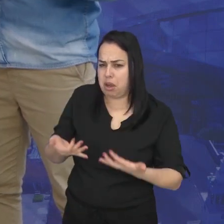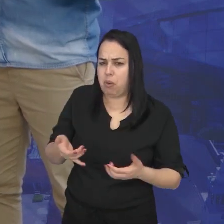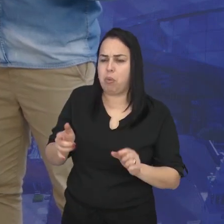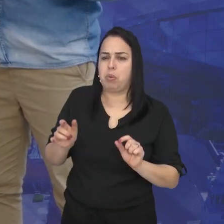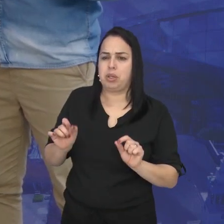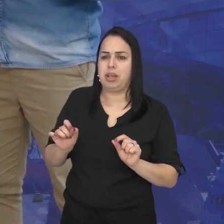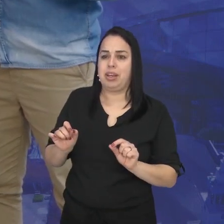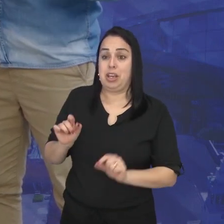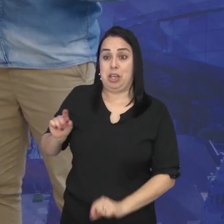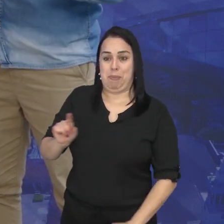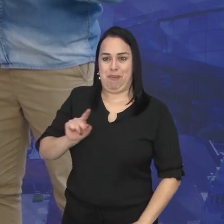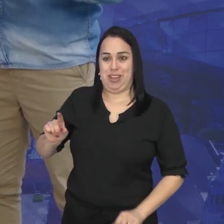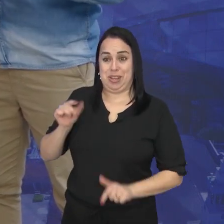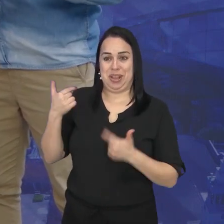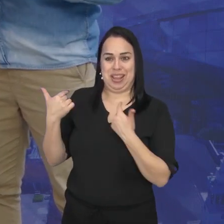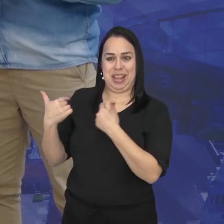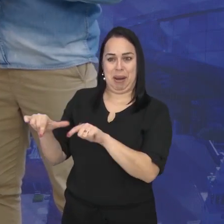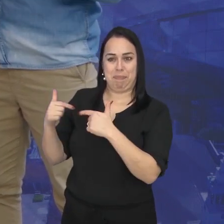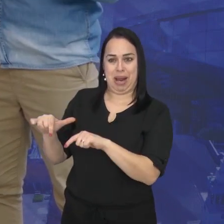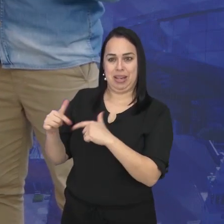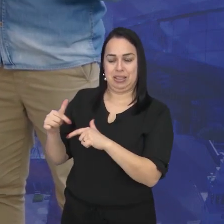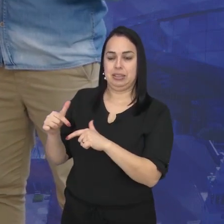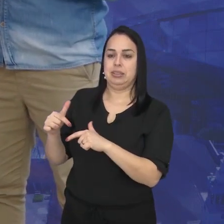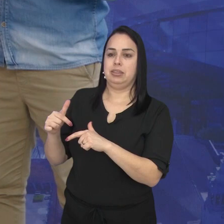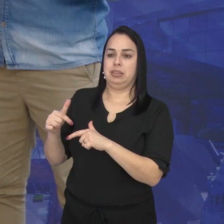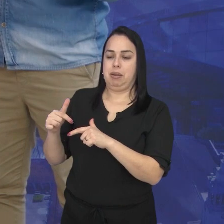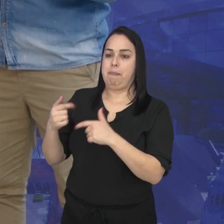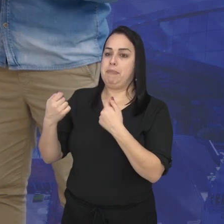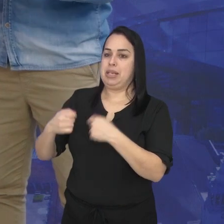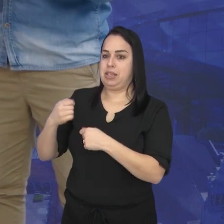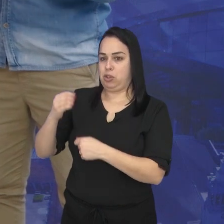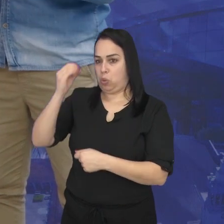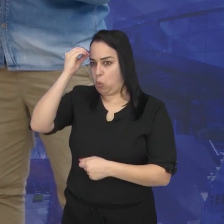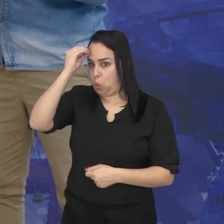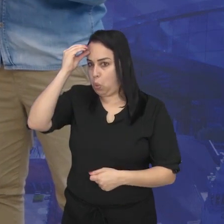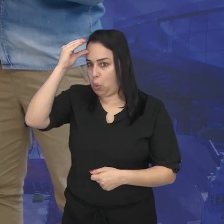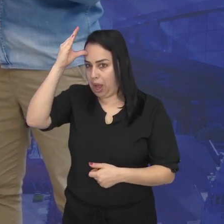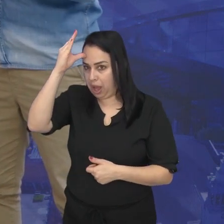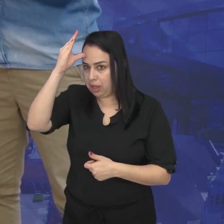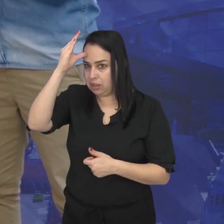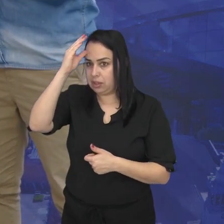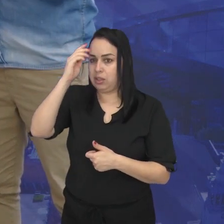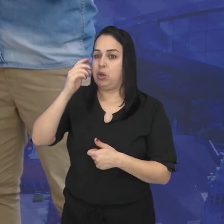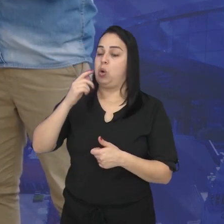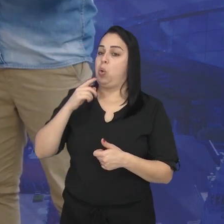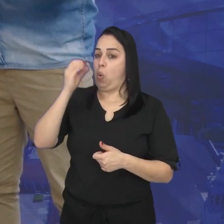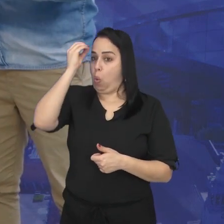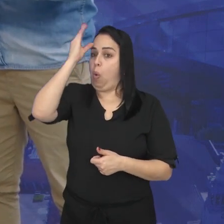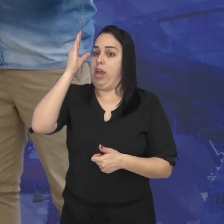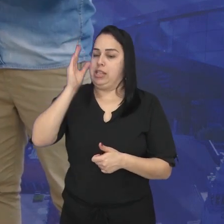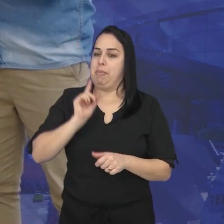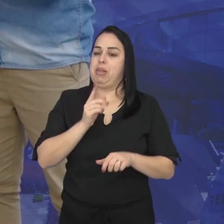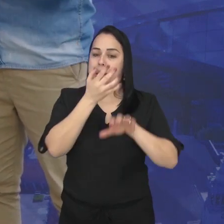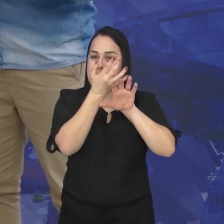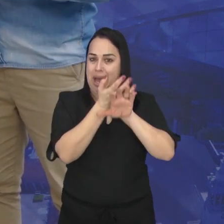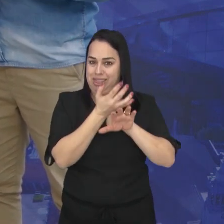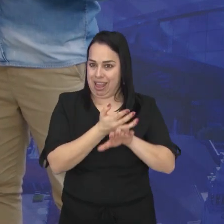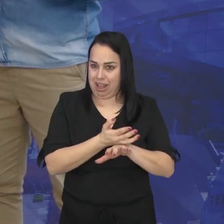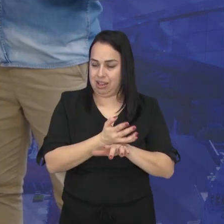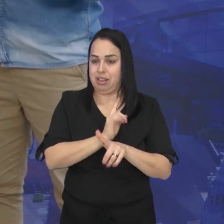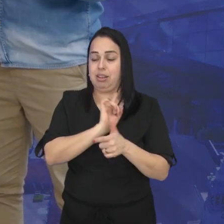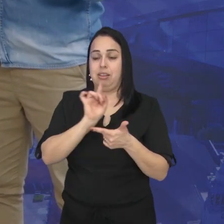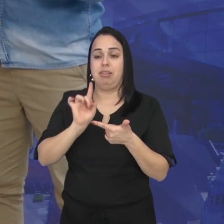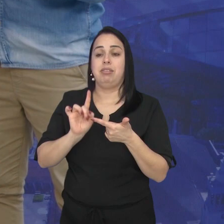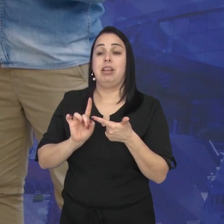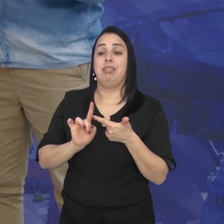pontuar que o trabalho dos professores, né, ele exige um conhecimento, um domínio da matéria que ele dá, né,